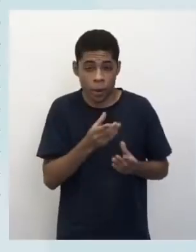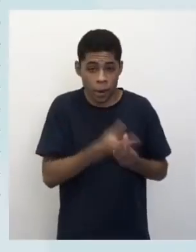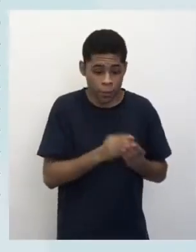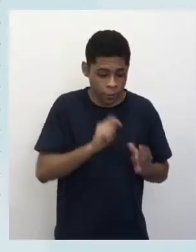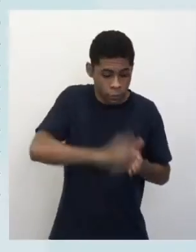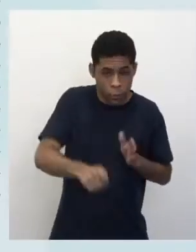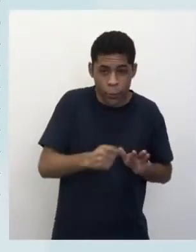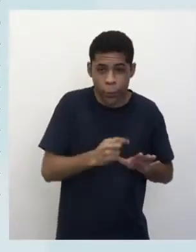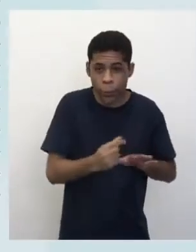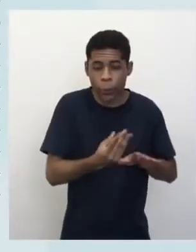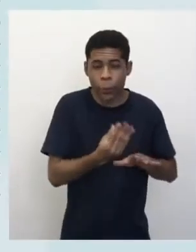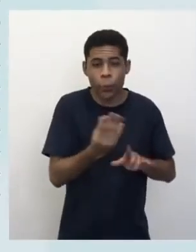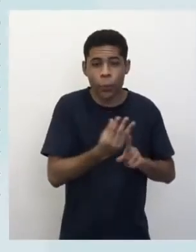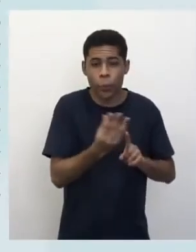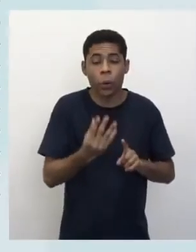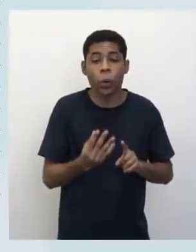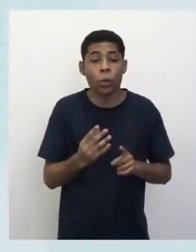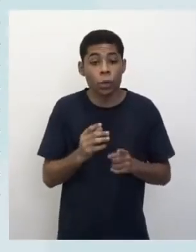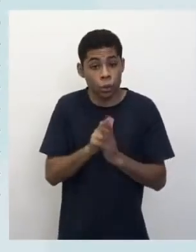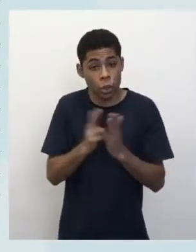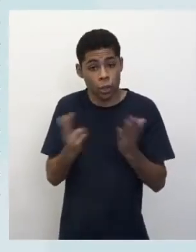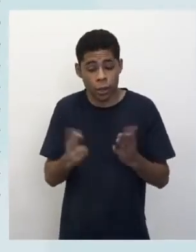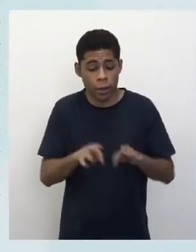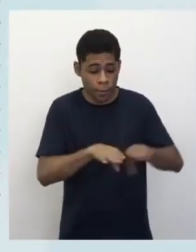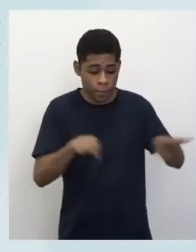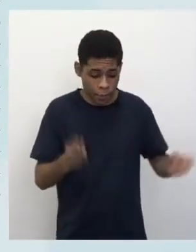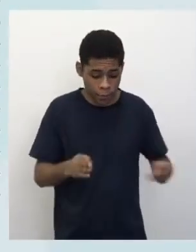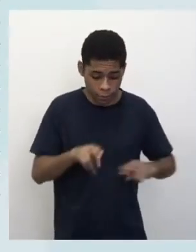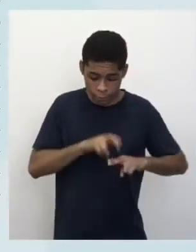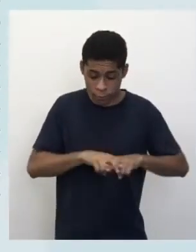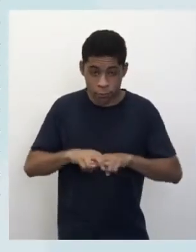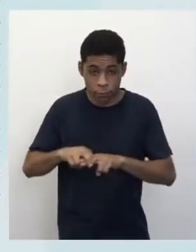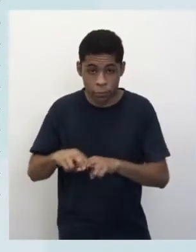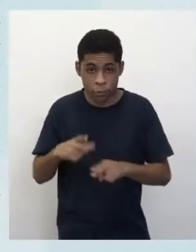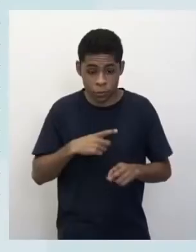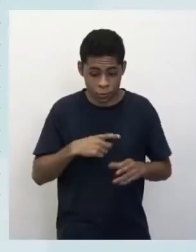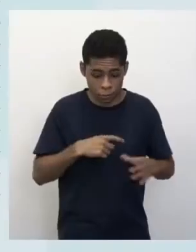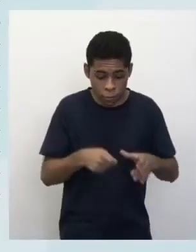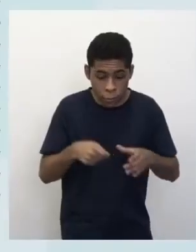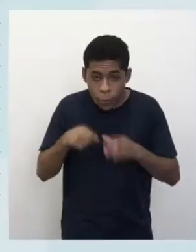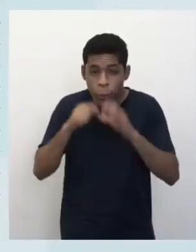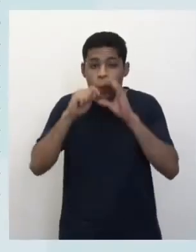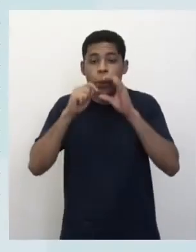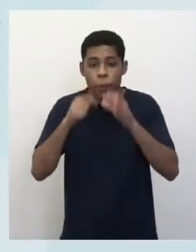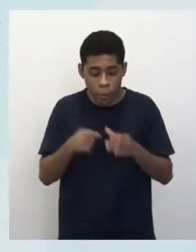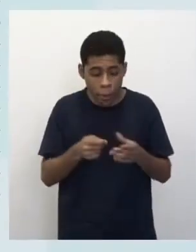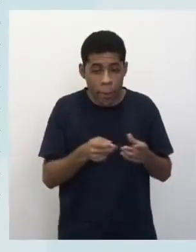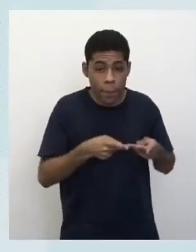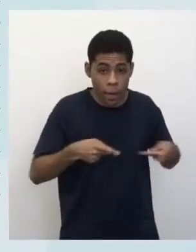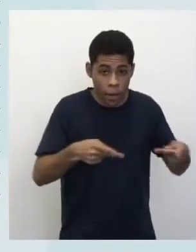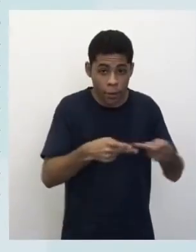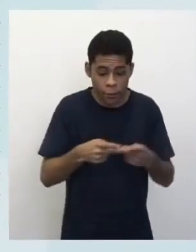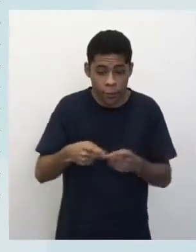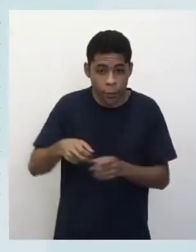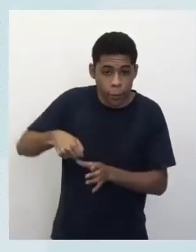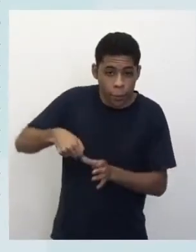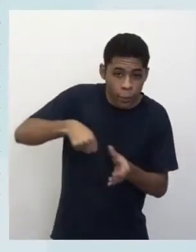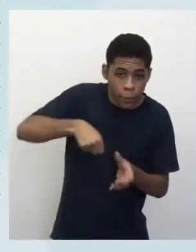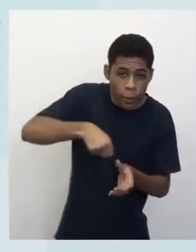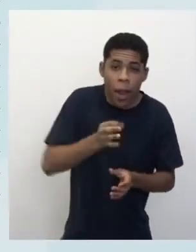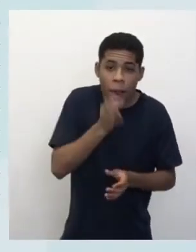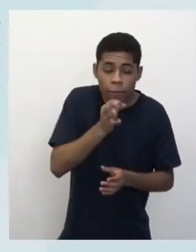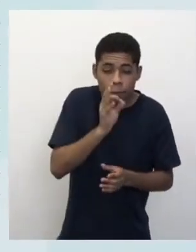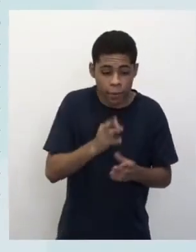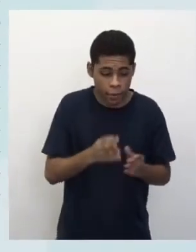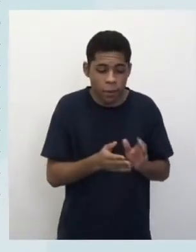fósforos, jornal. Mesa, cadeiras, xícara e pires, prato, bule, talheres,